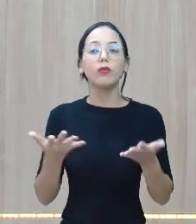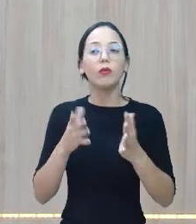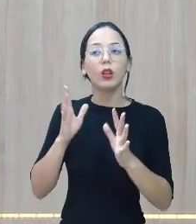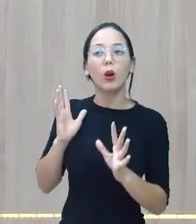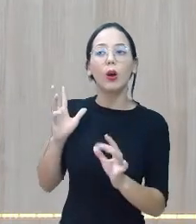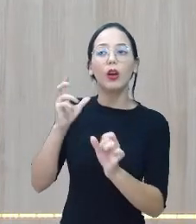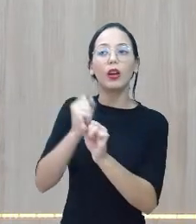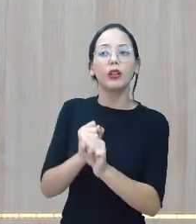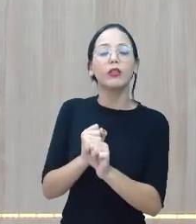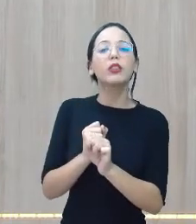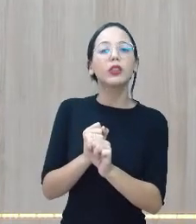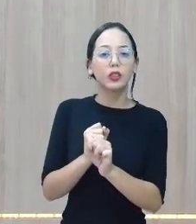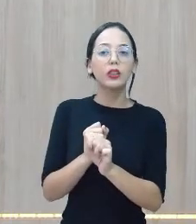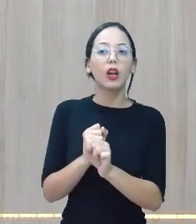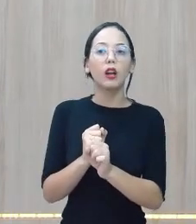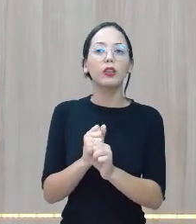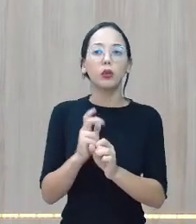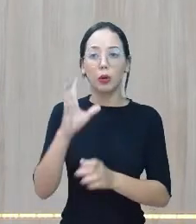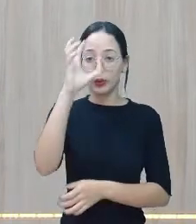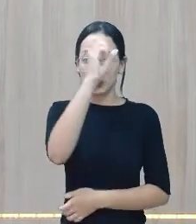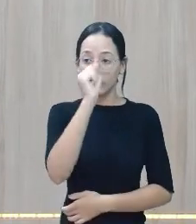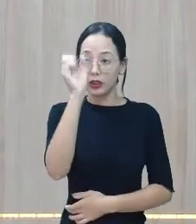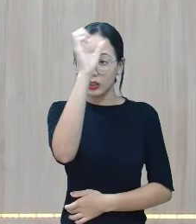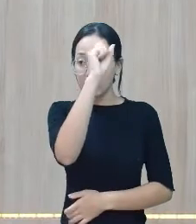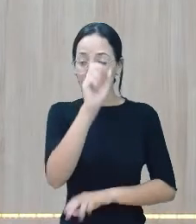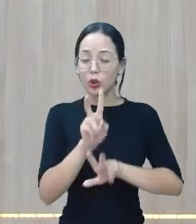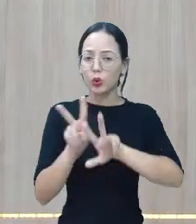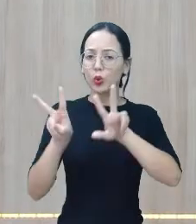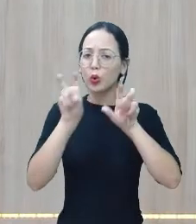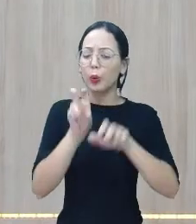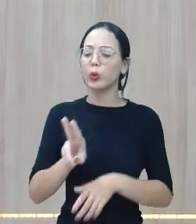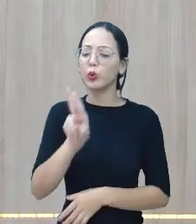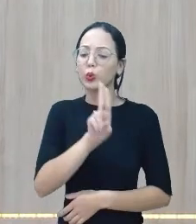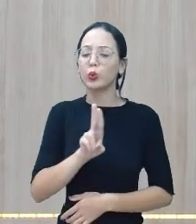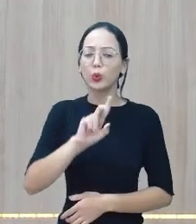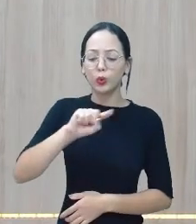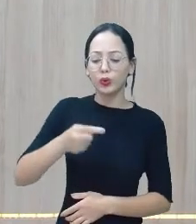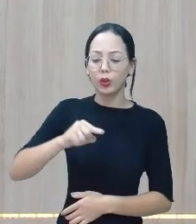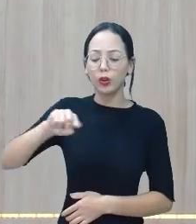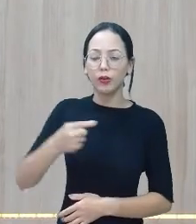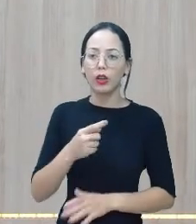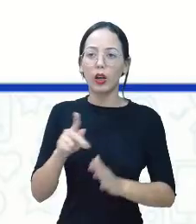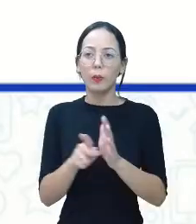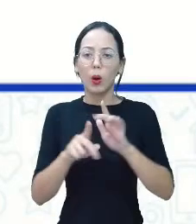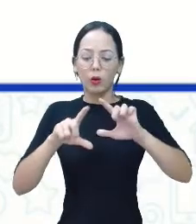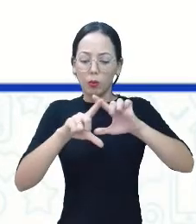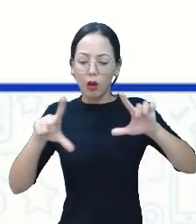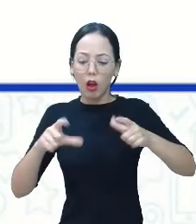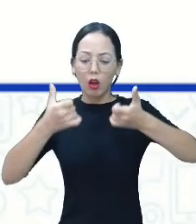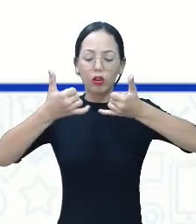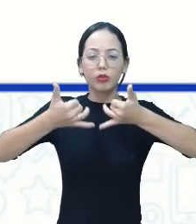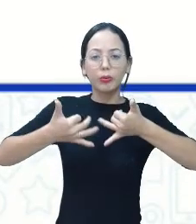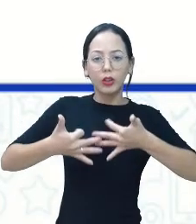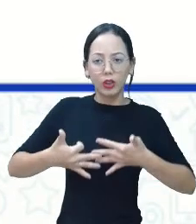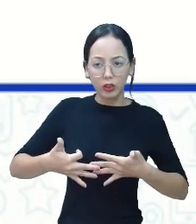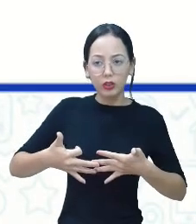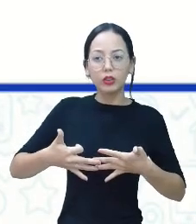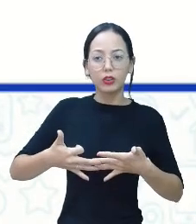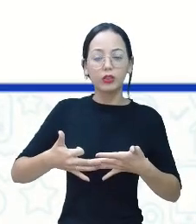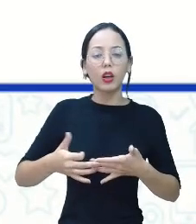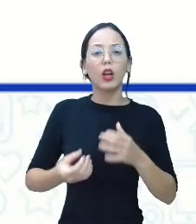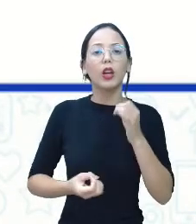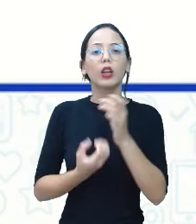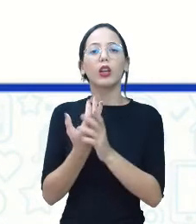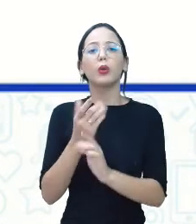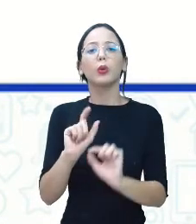revisar, não é? Este aprendizado sobre o uso da vírgula. Em uma oração explicativa, gera